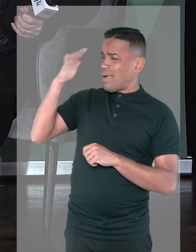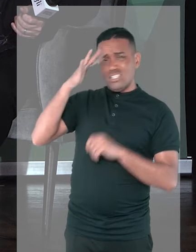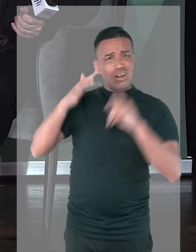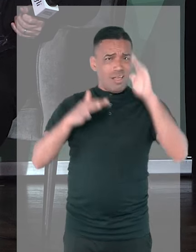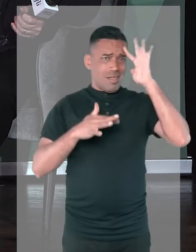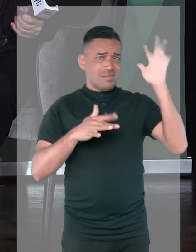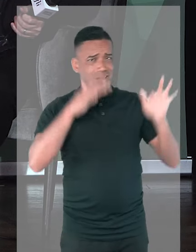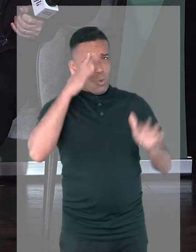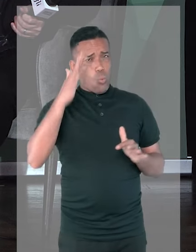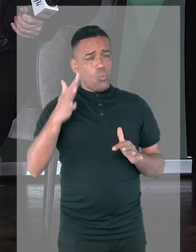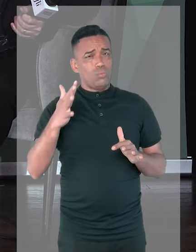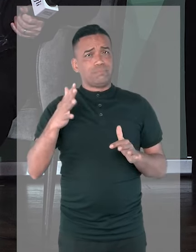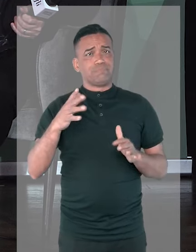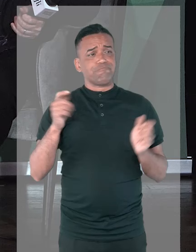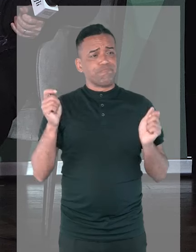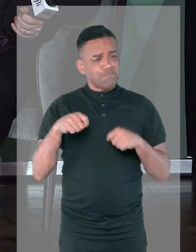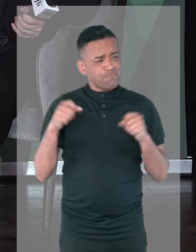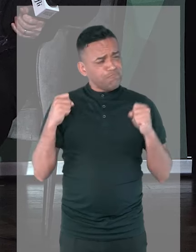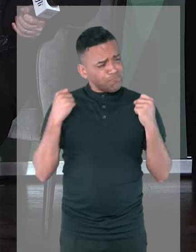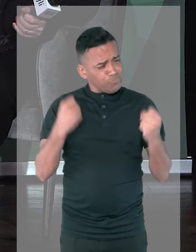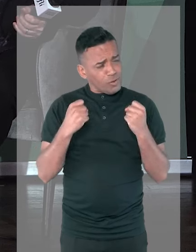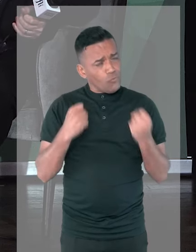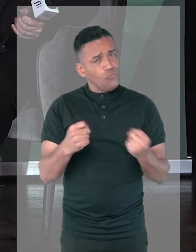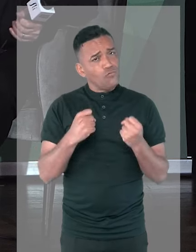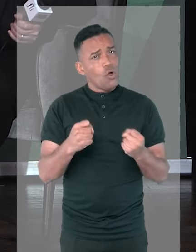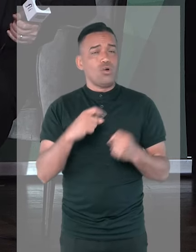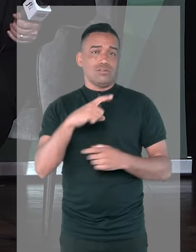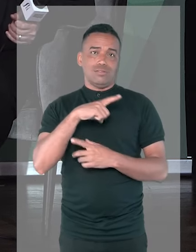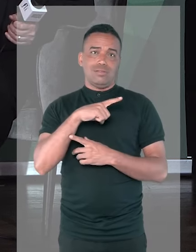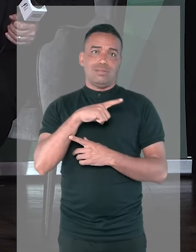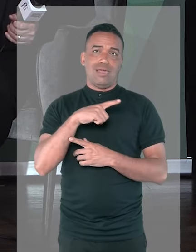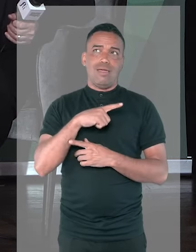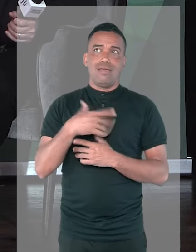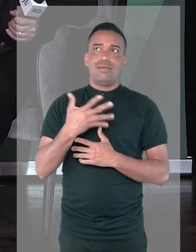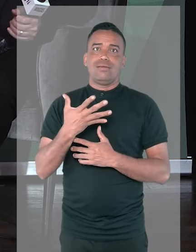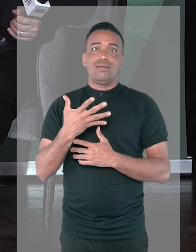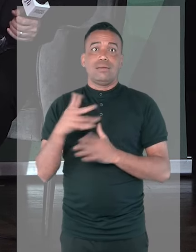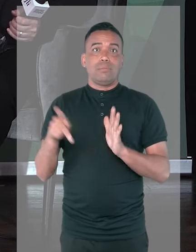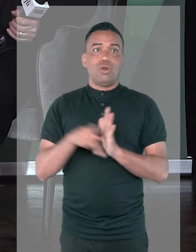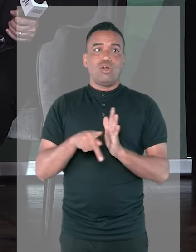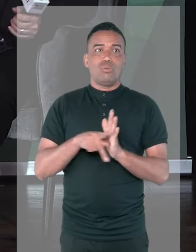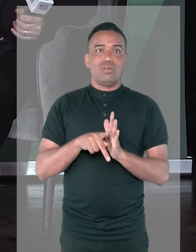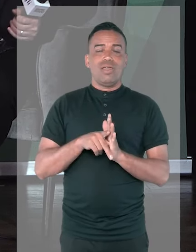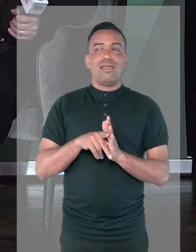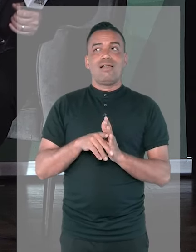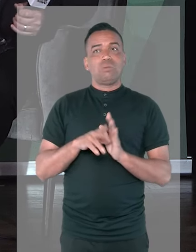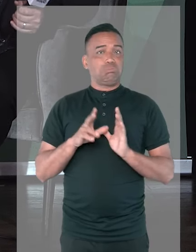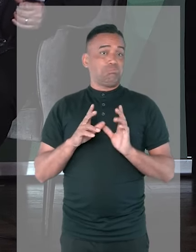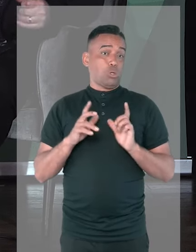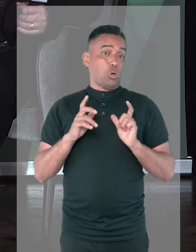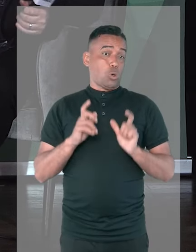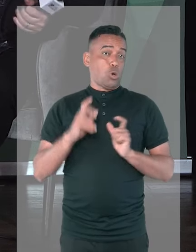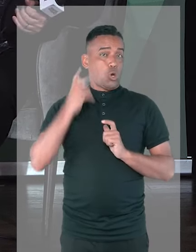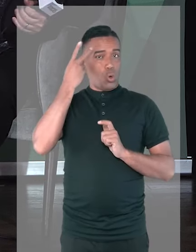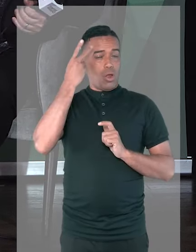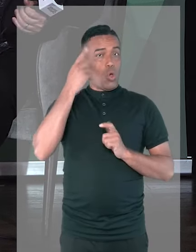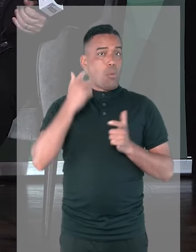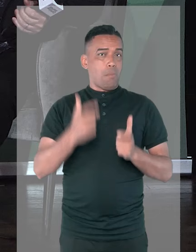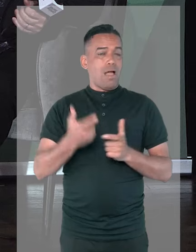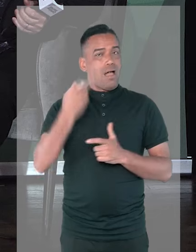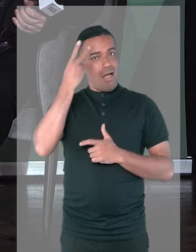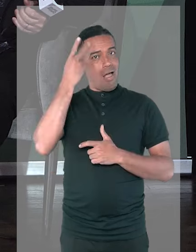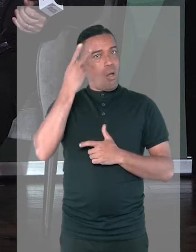tem a potência da elegância, da ausência do lugar comum, aí você vai tossindo. A